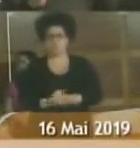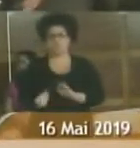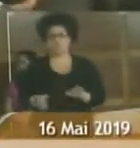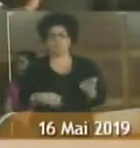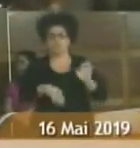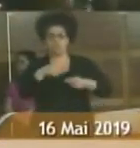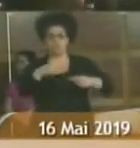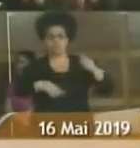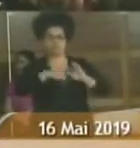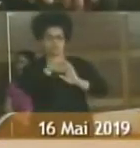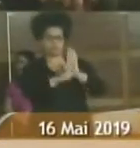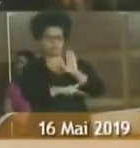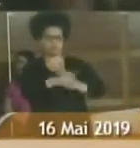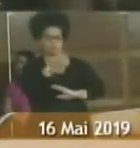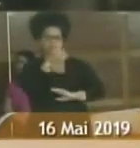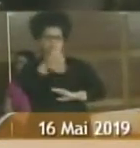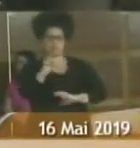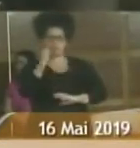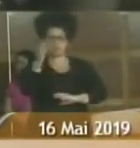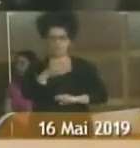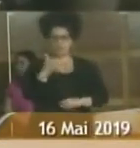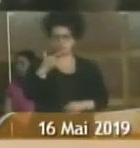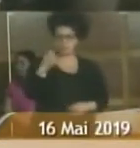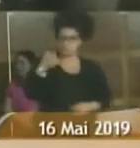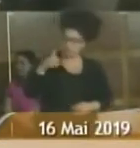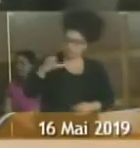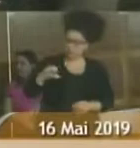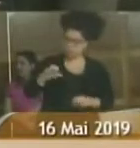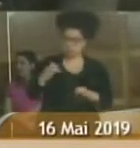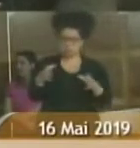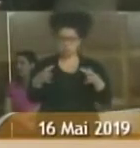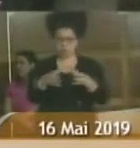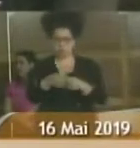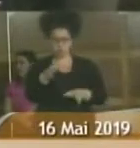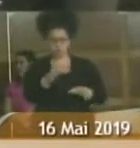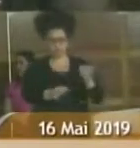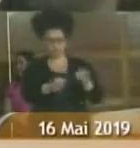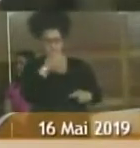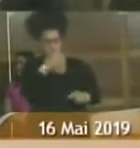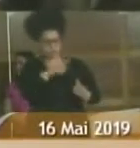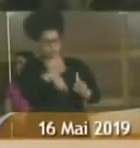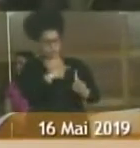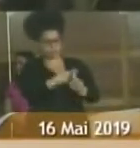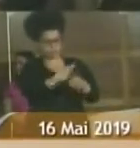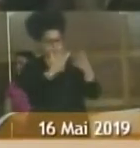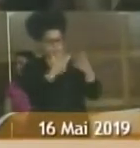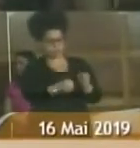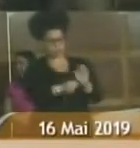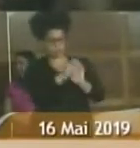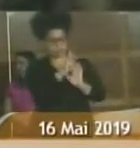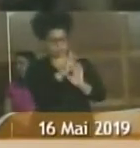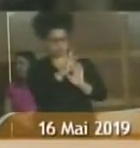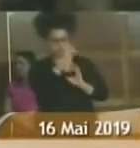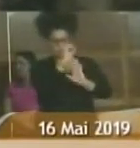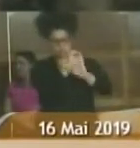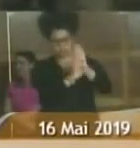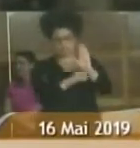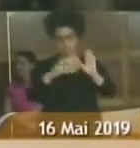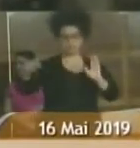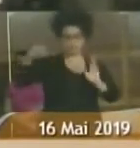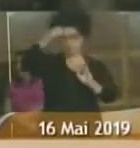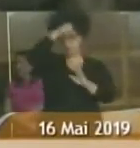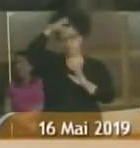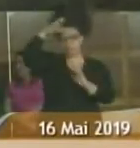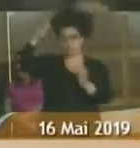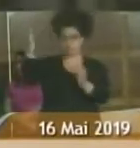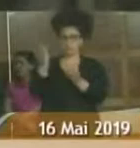parecer 68/2019 da Comissão de Justiça, opinando favoravelmente a aprovação do ofício executivo